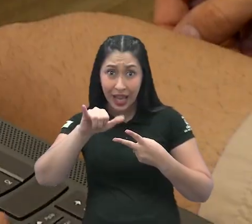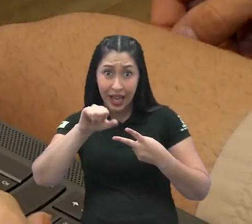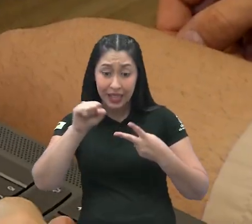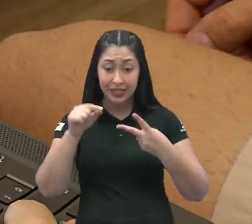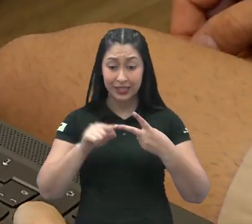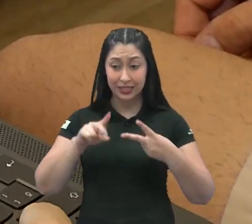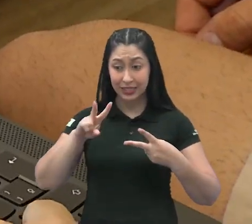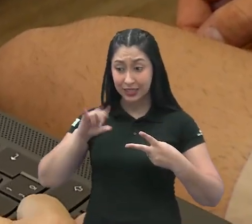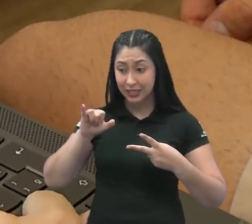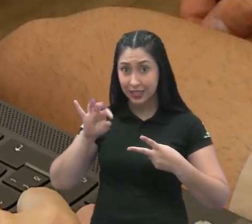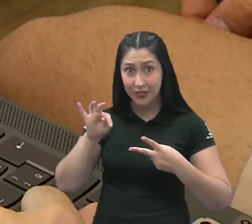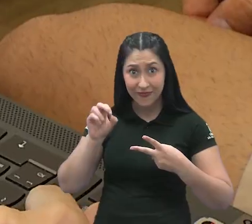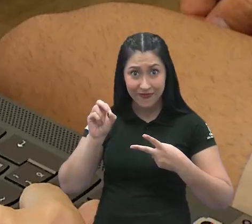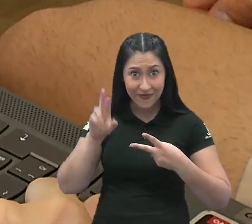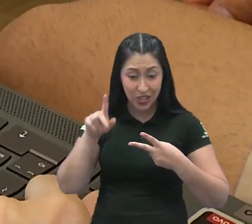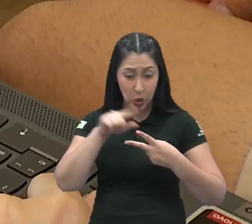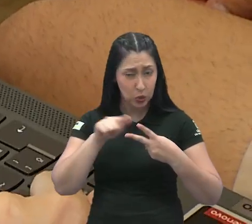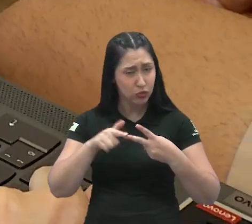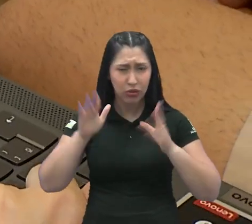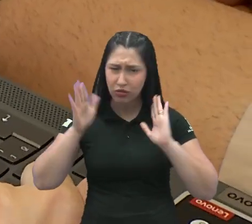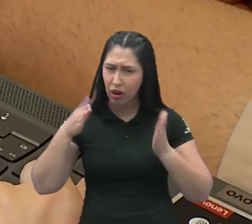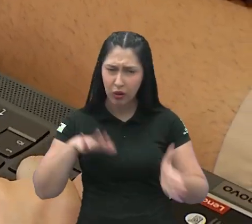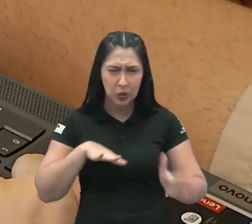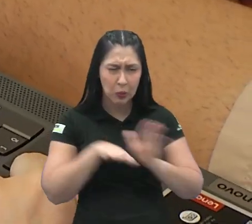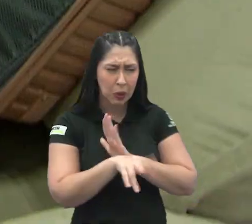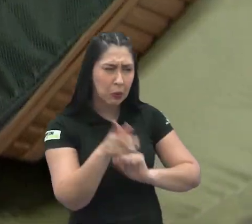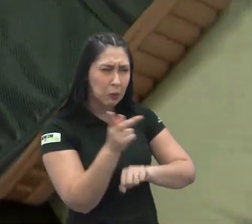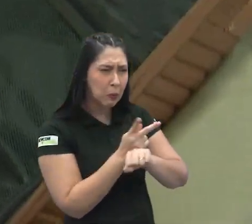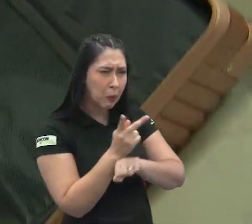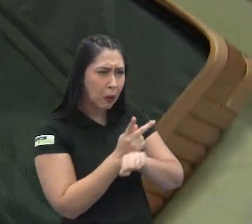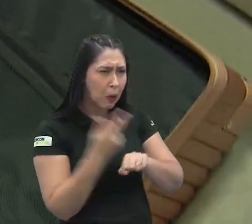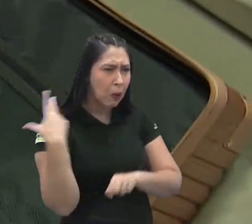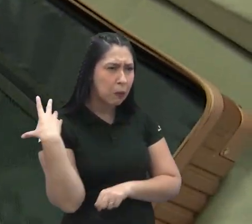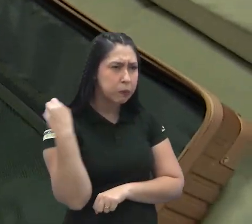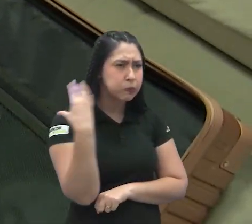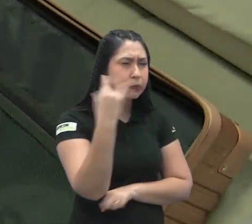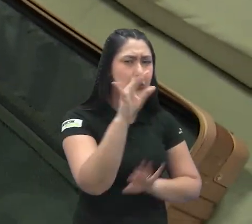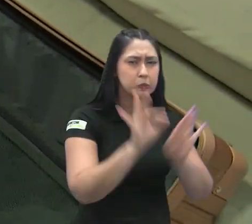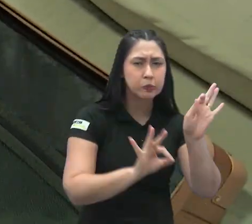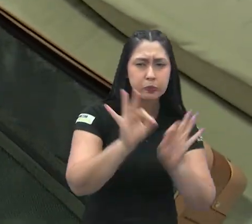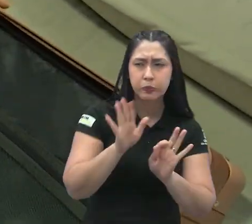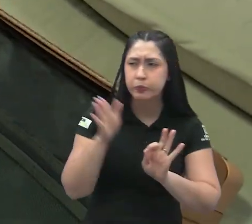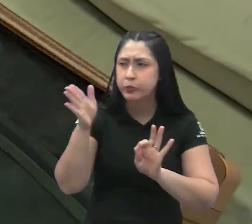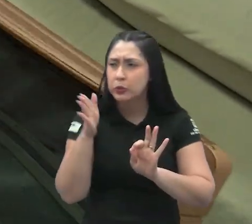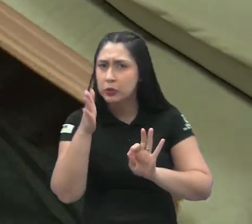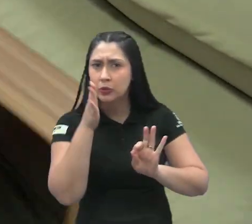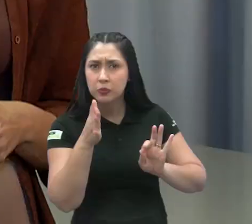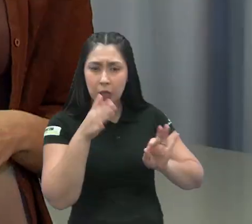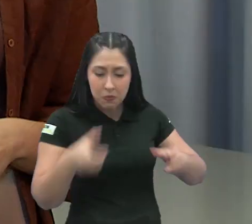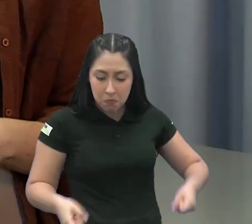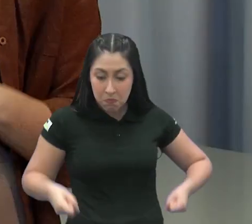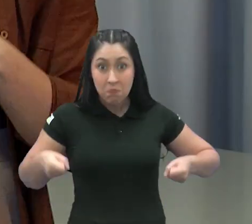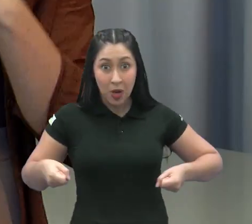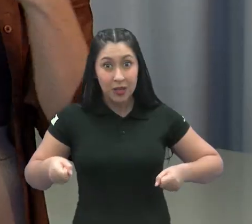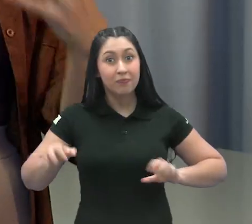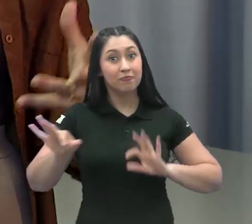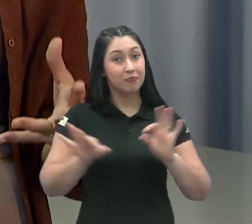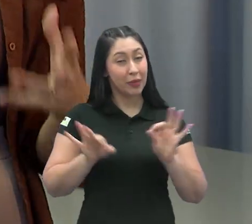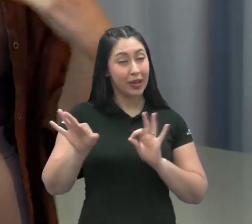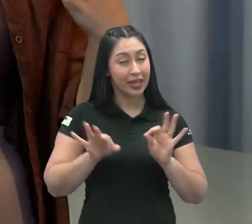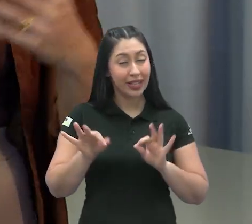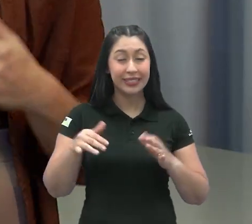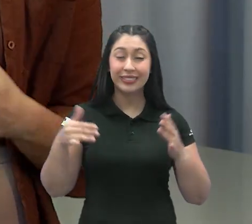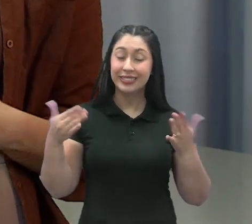O casal já está acostumado a procurar viagens, idealizar roteiros e arrumar as malas. Inclusive, foi